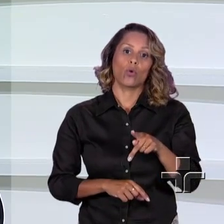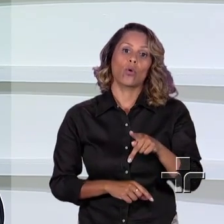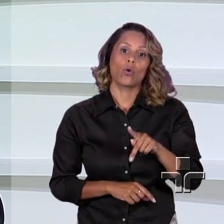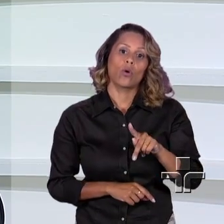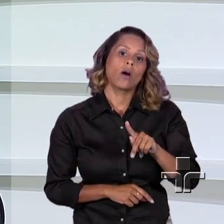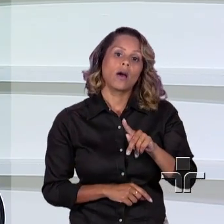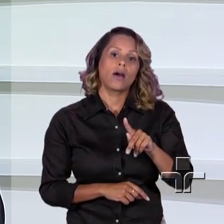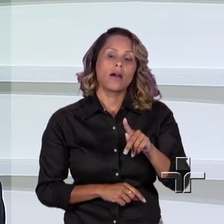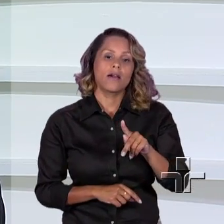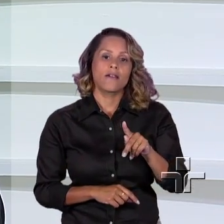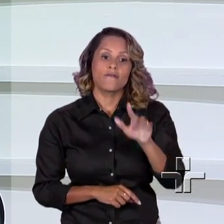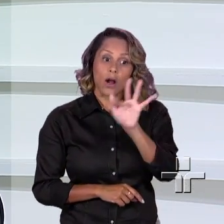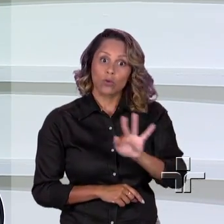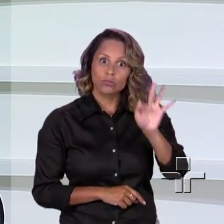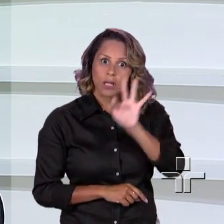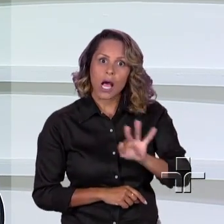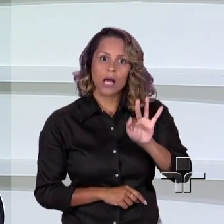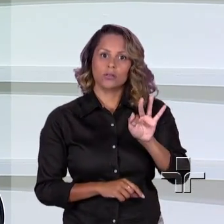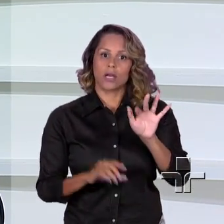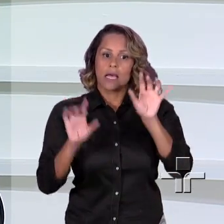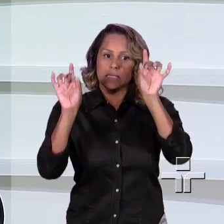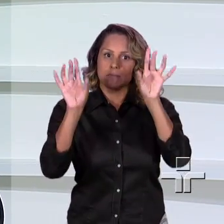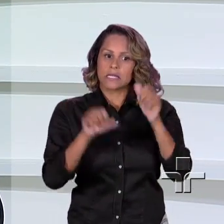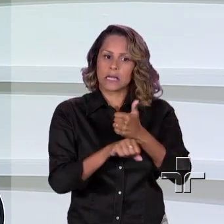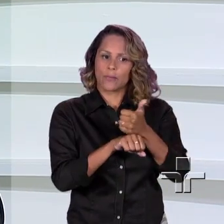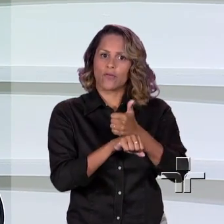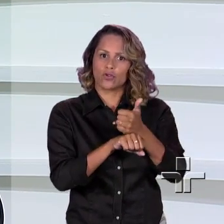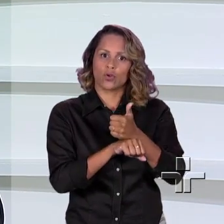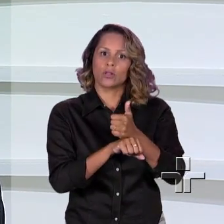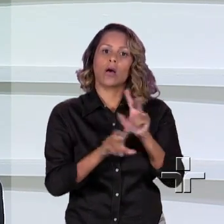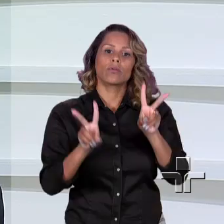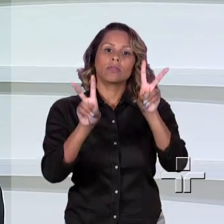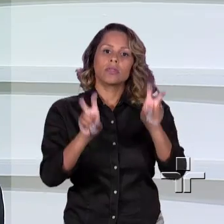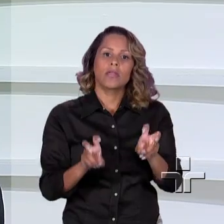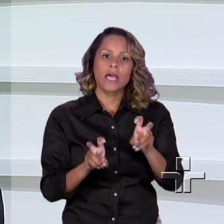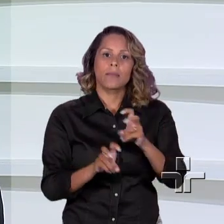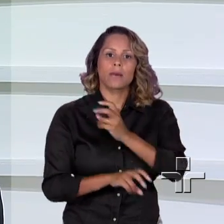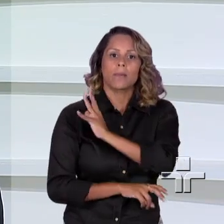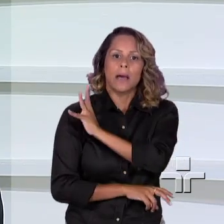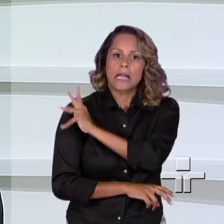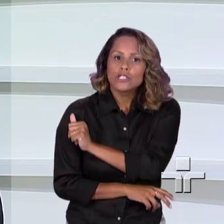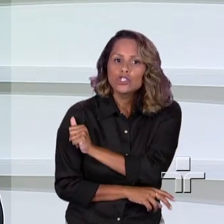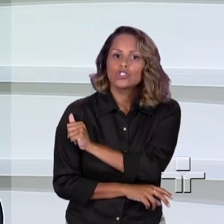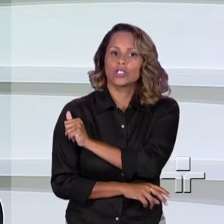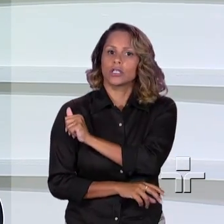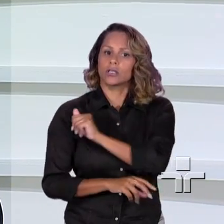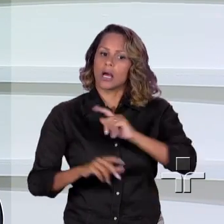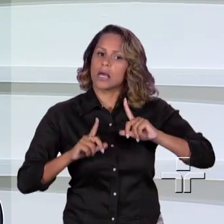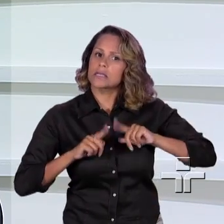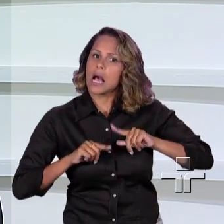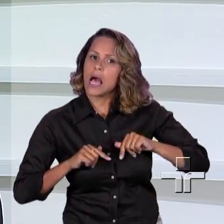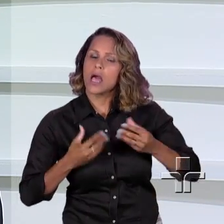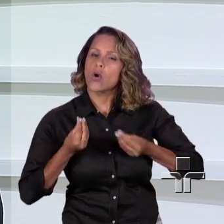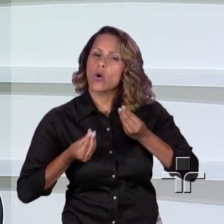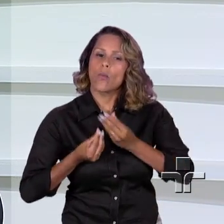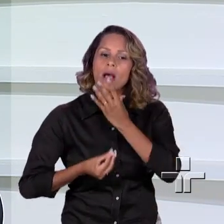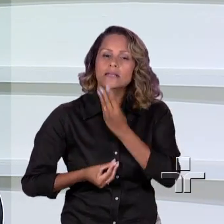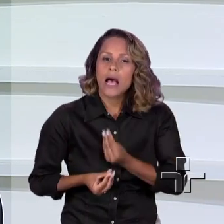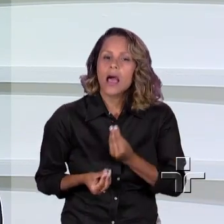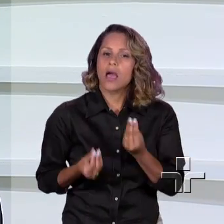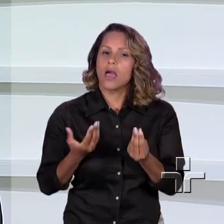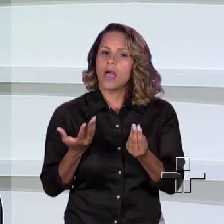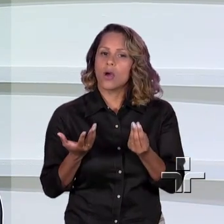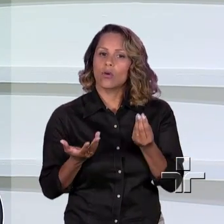especialista no tema da Palestina e Israel. O que é ser uma pessoa de esquerda em Israel e como é que é